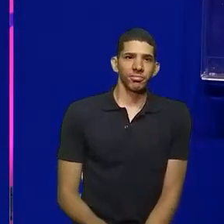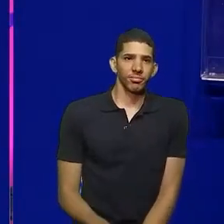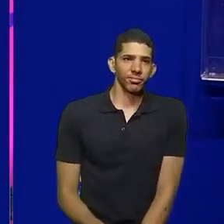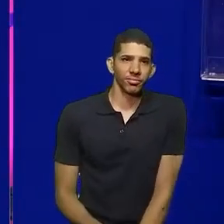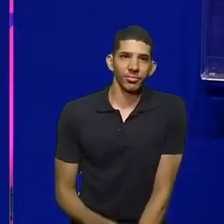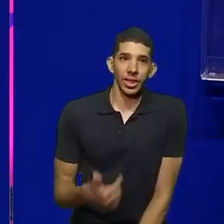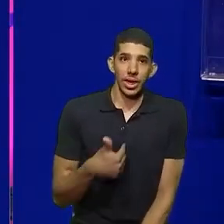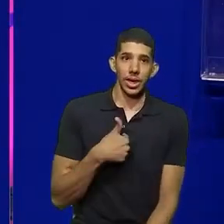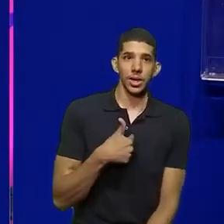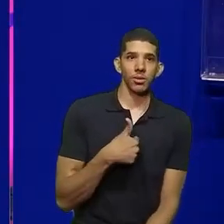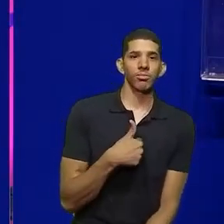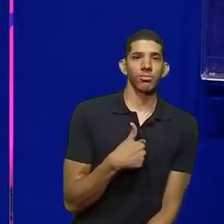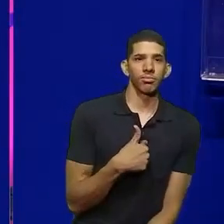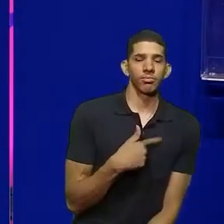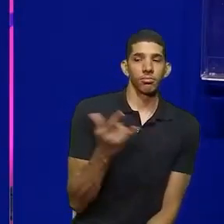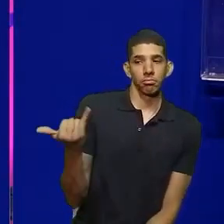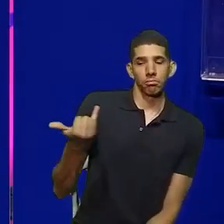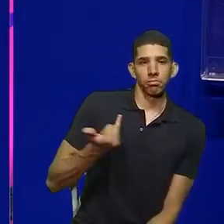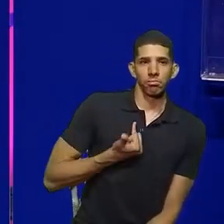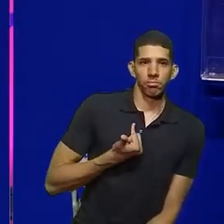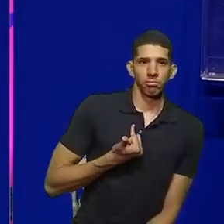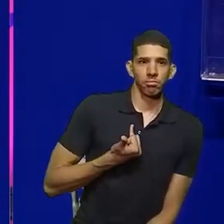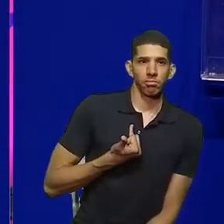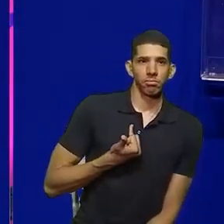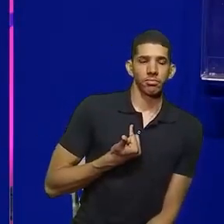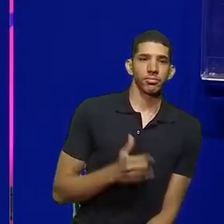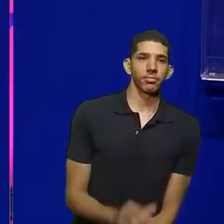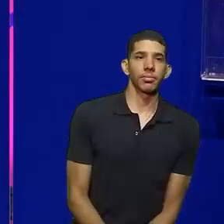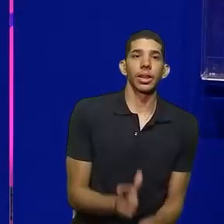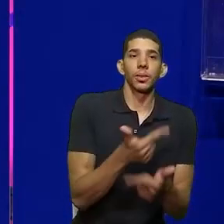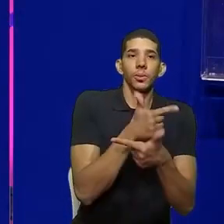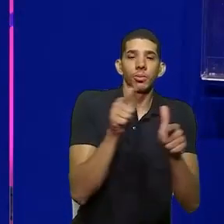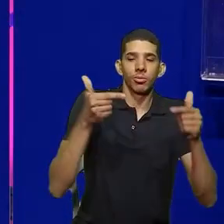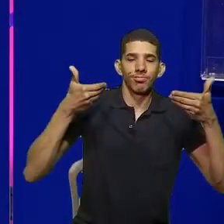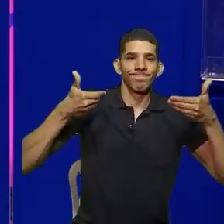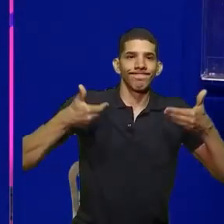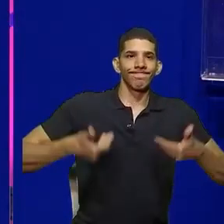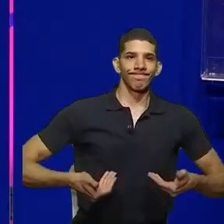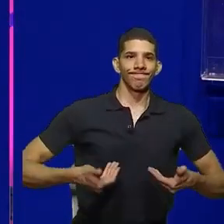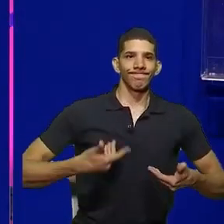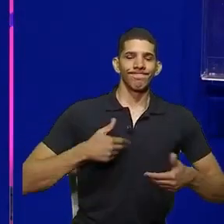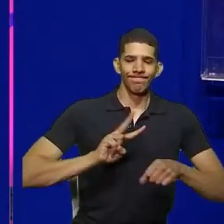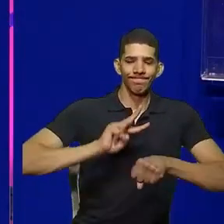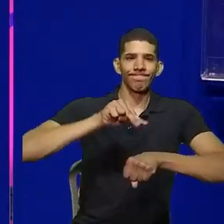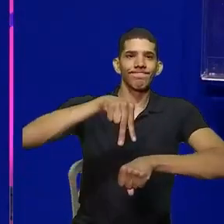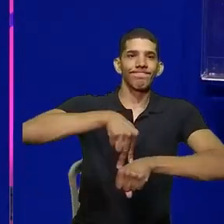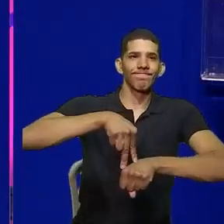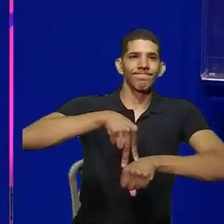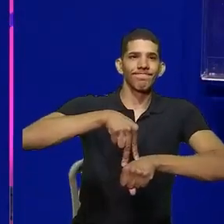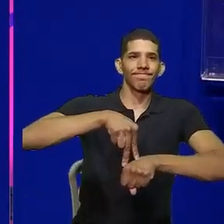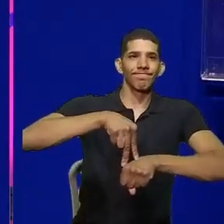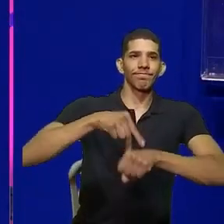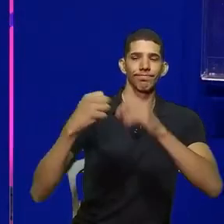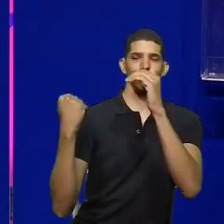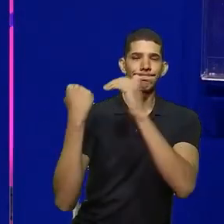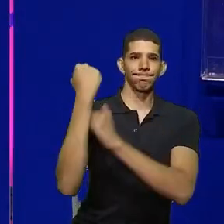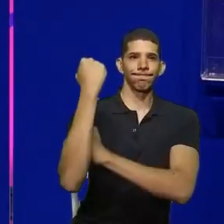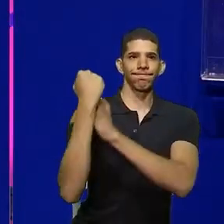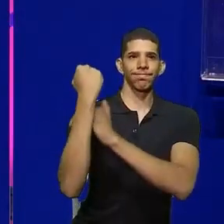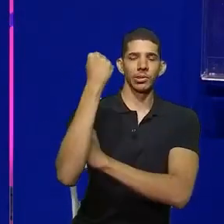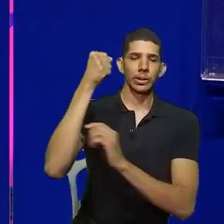igual a Conceição fala, eu não teria me tornado essa mulher resistente, forte, né, que